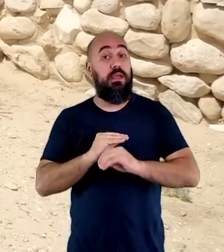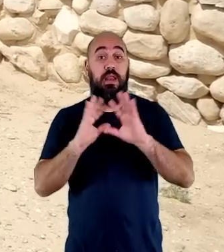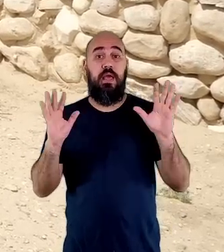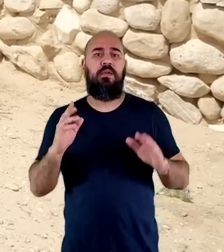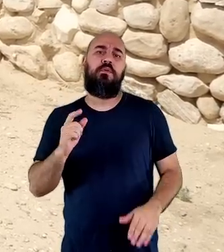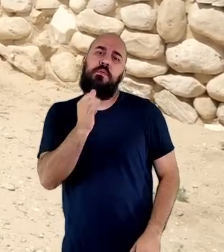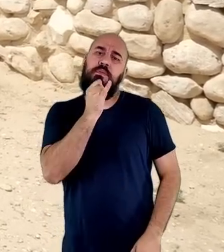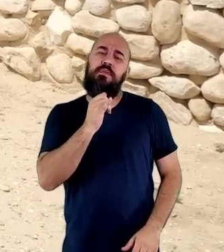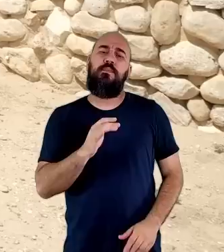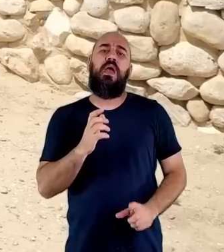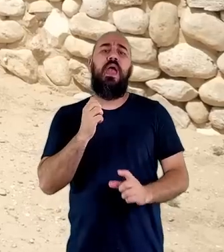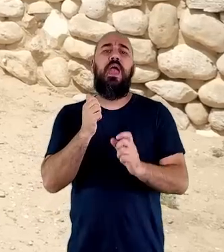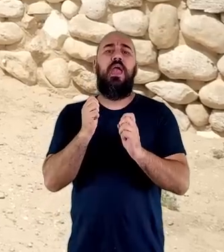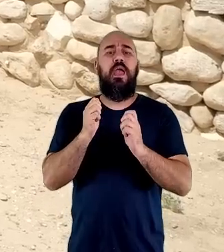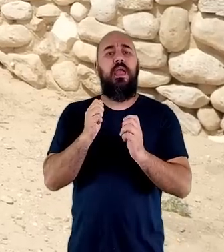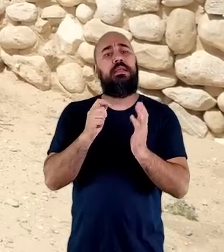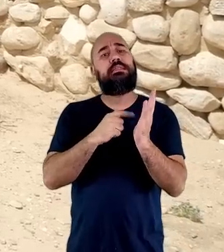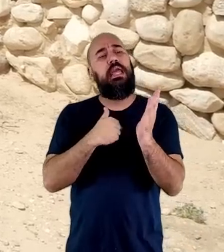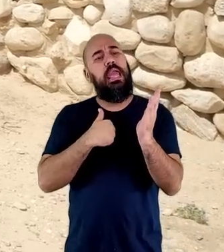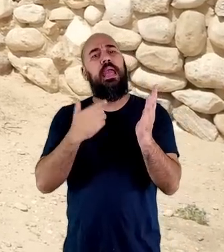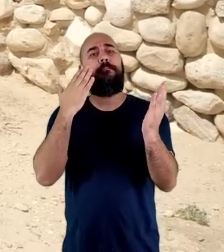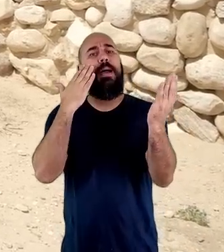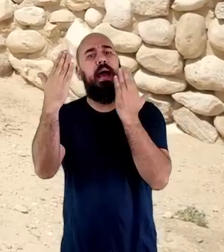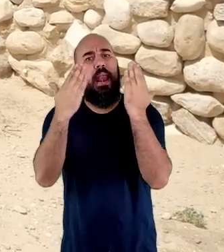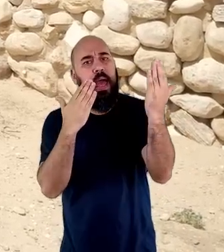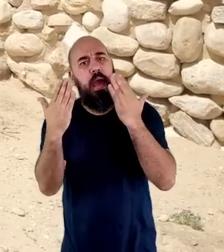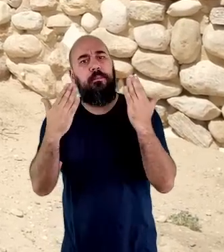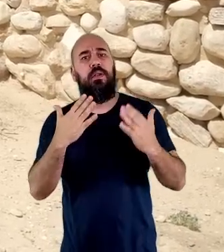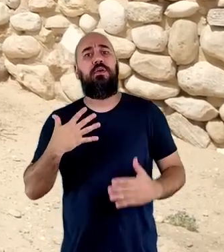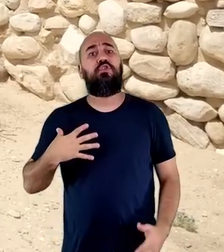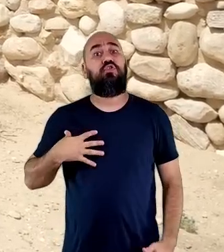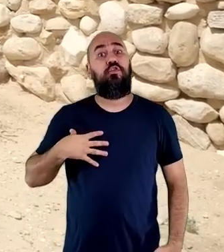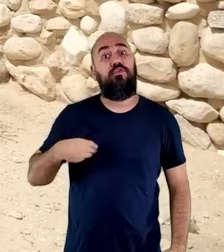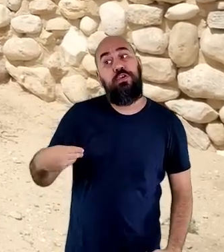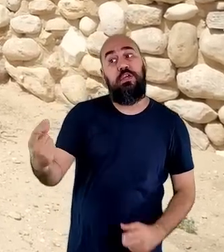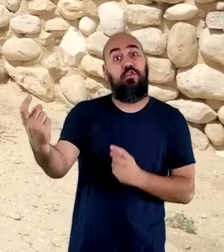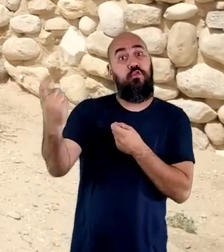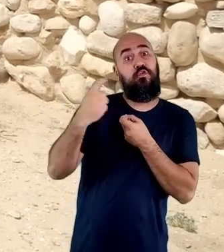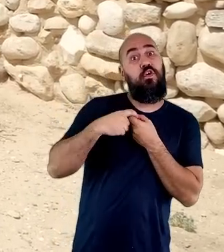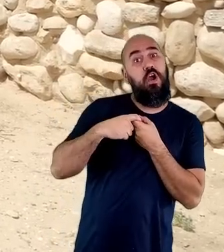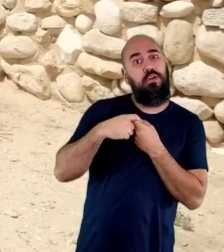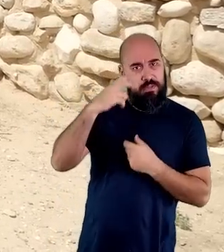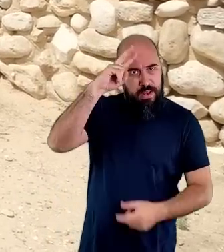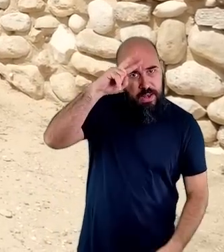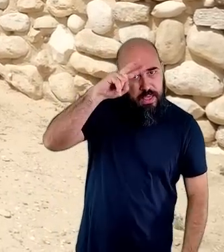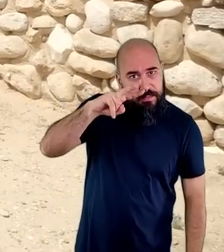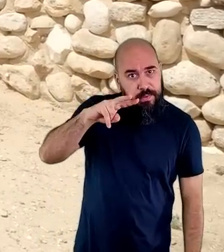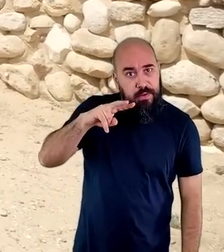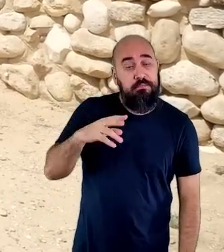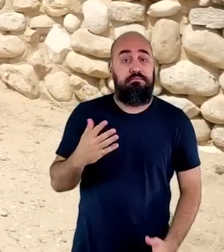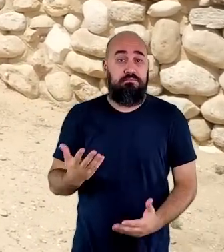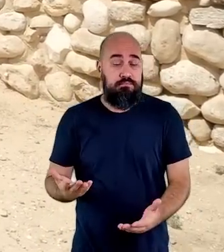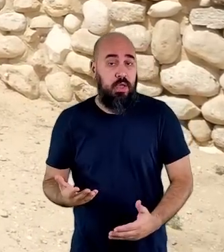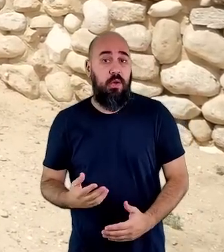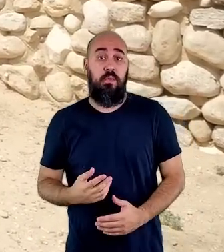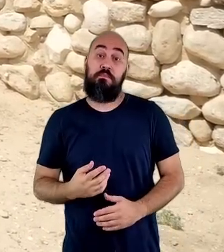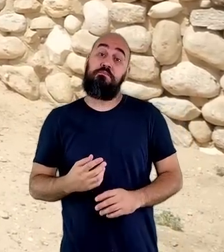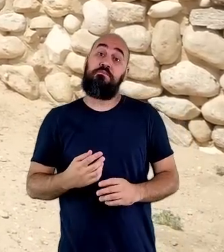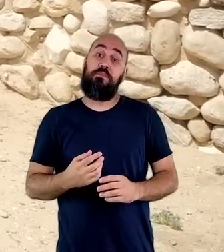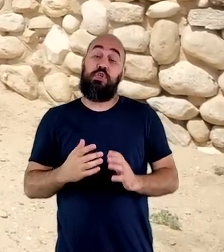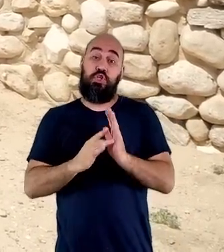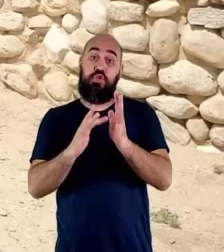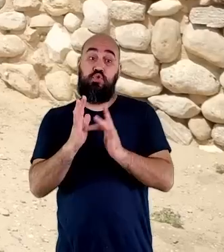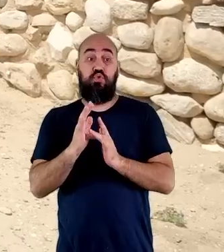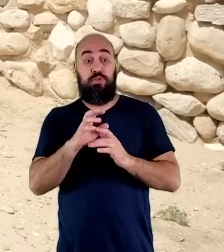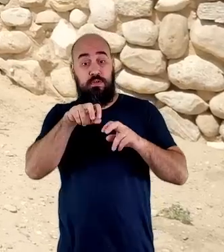pródigo, essa parábola começa contando que Jesus estava tendo uma refeição com pessoas que eram consideradas pecadoras